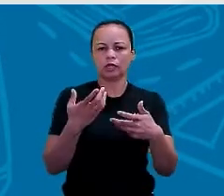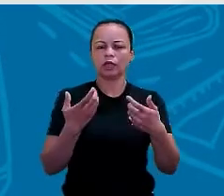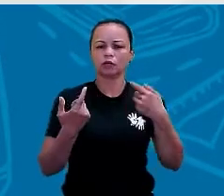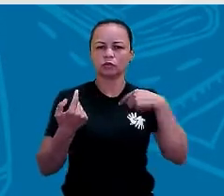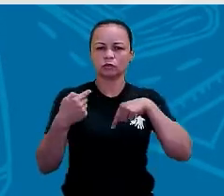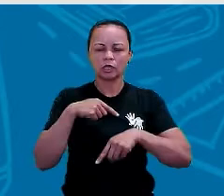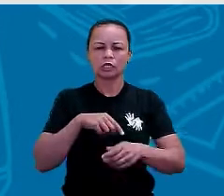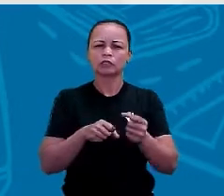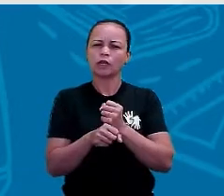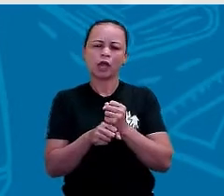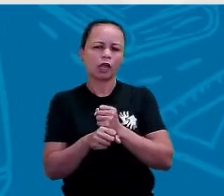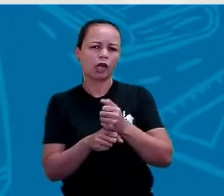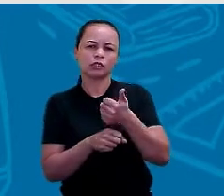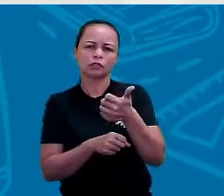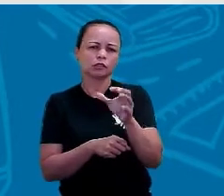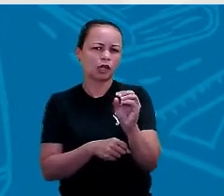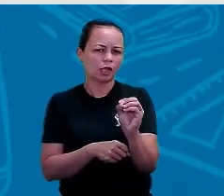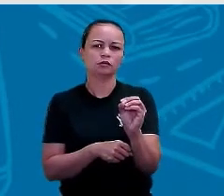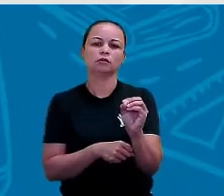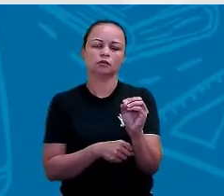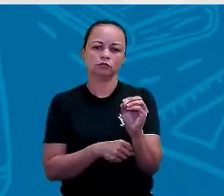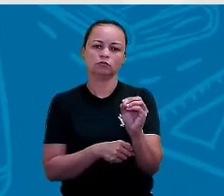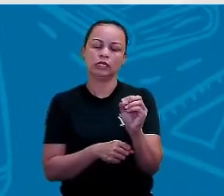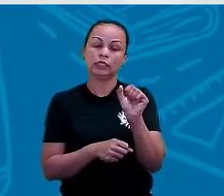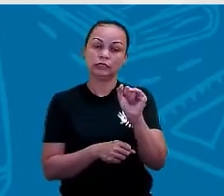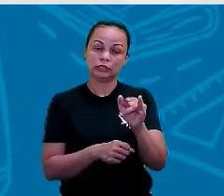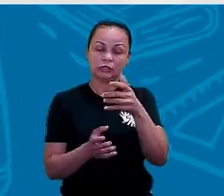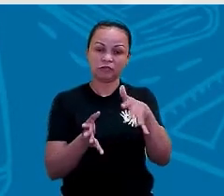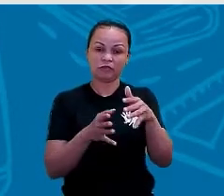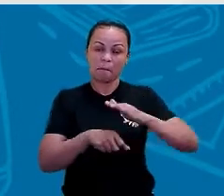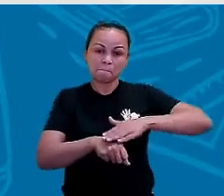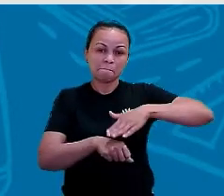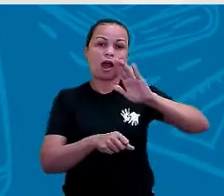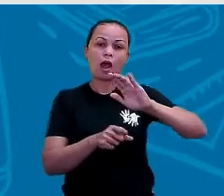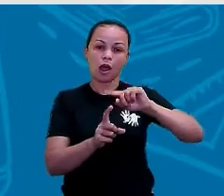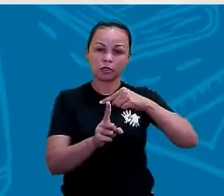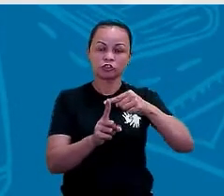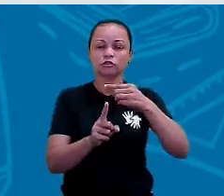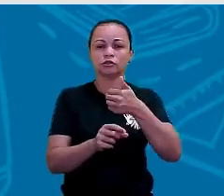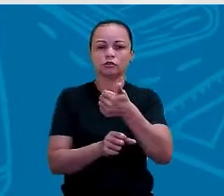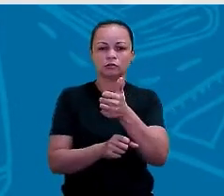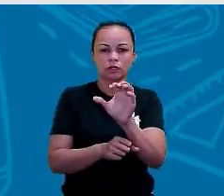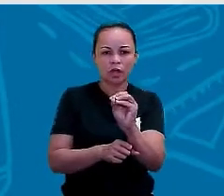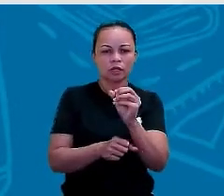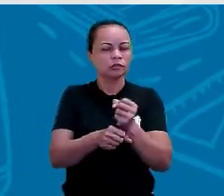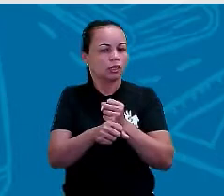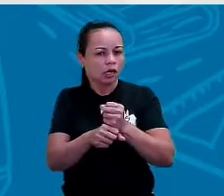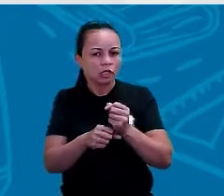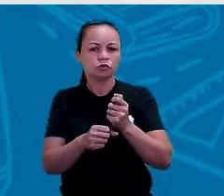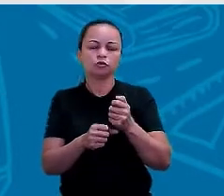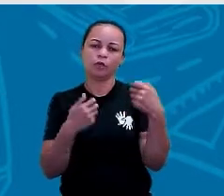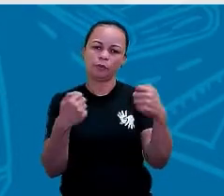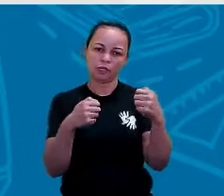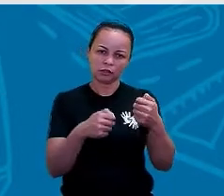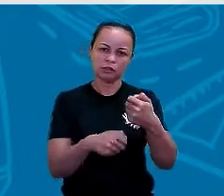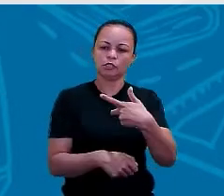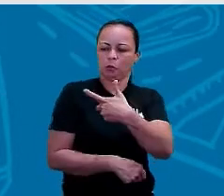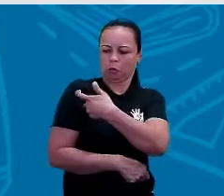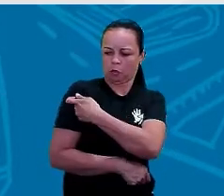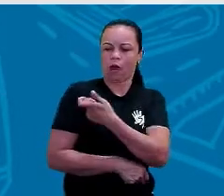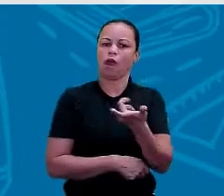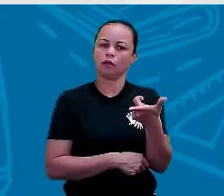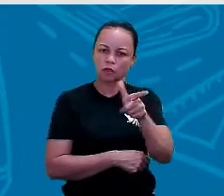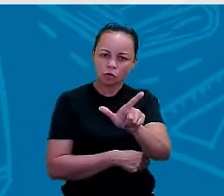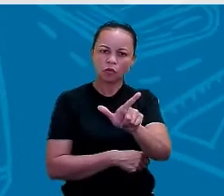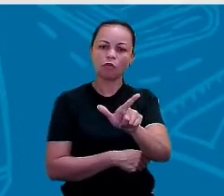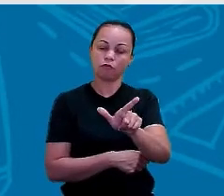de cerca de 10 anos. Então, se tiver mais de 10 anos que você tomou essa vacinação, você tem que repetir, você tem que tomar uma nova